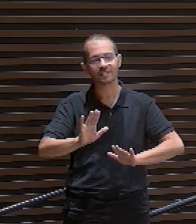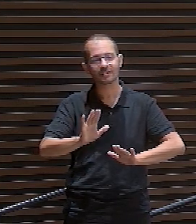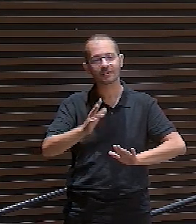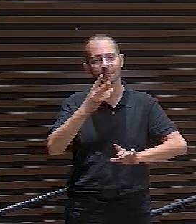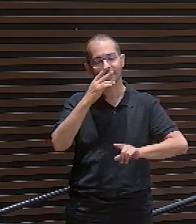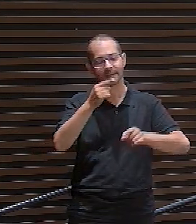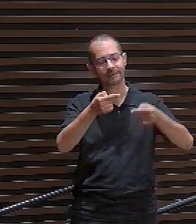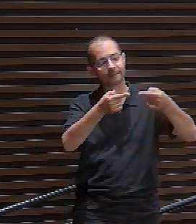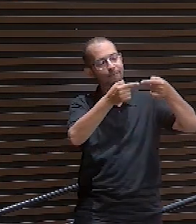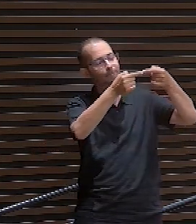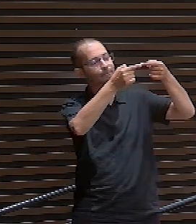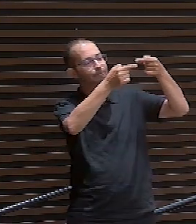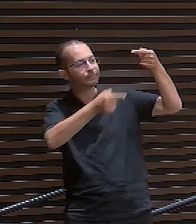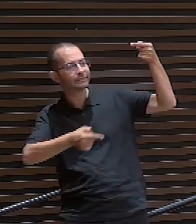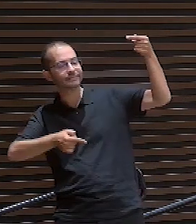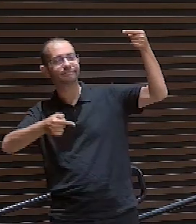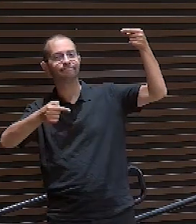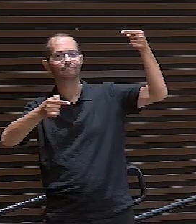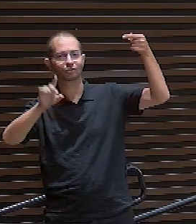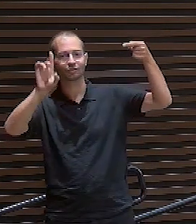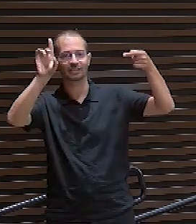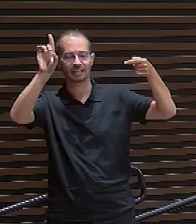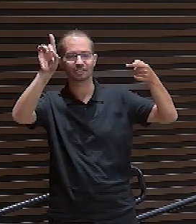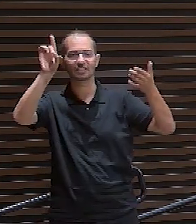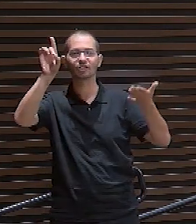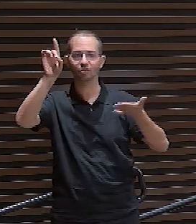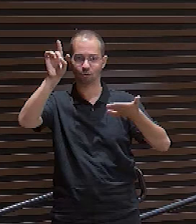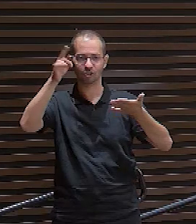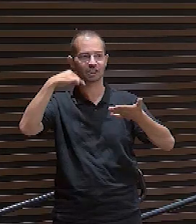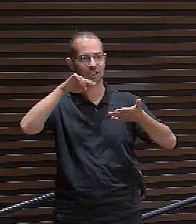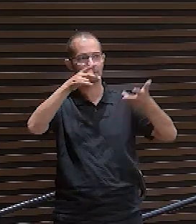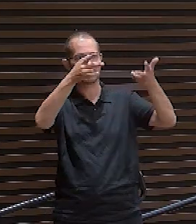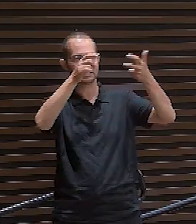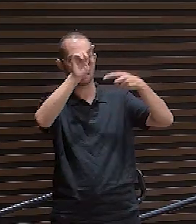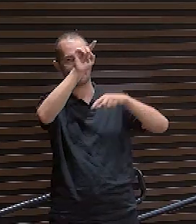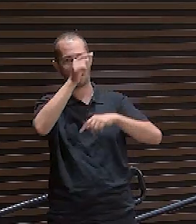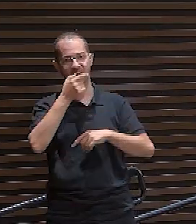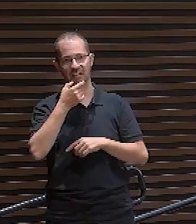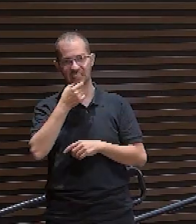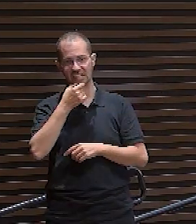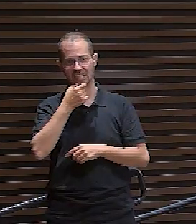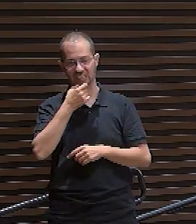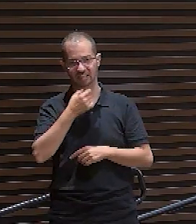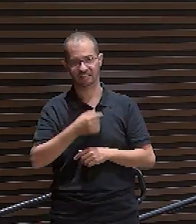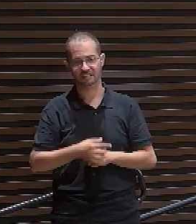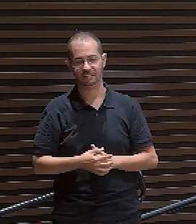desconectada de Deus. E hoje nós estamos vendo isso lá.